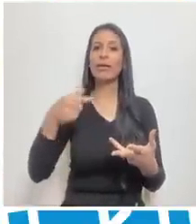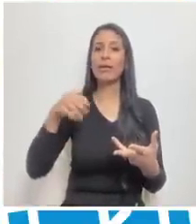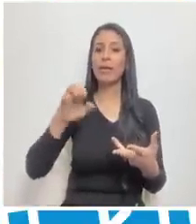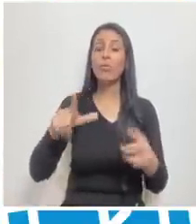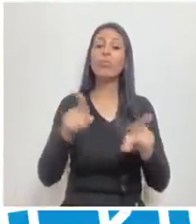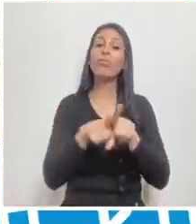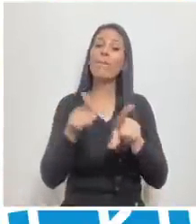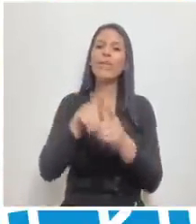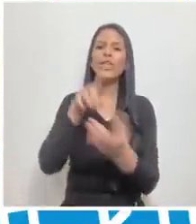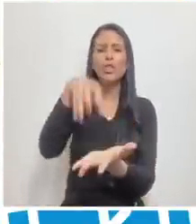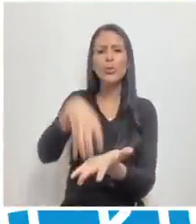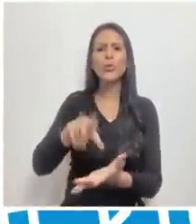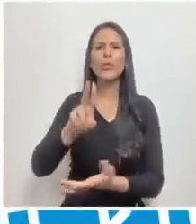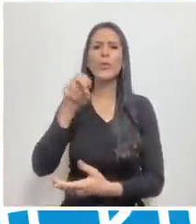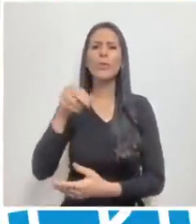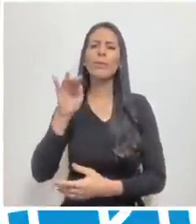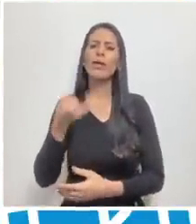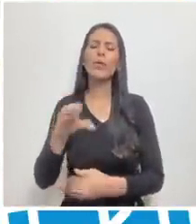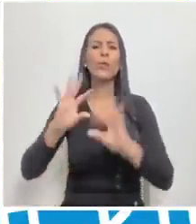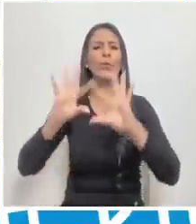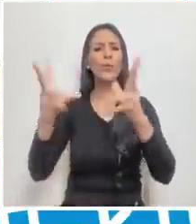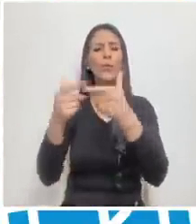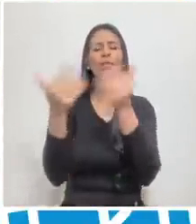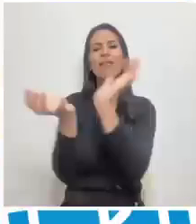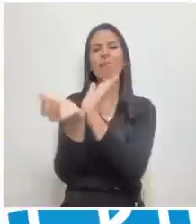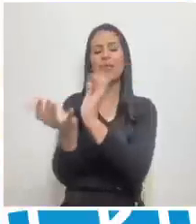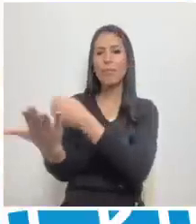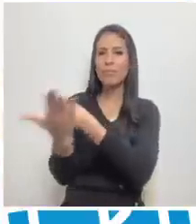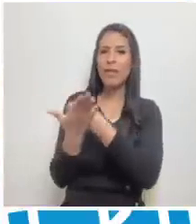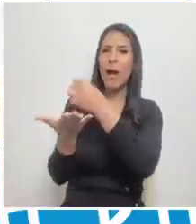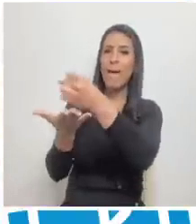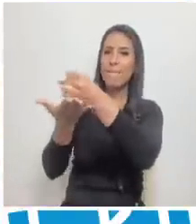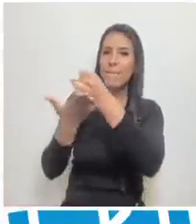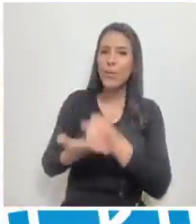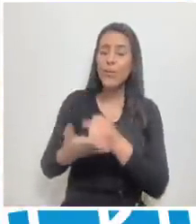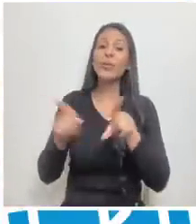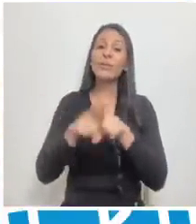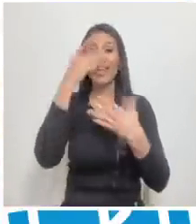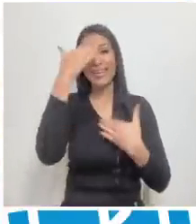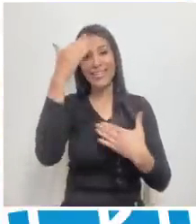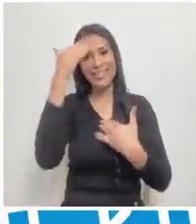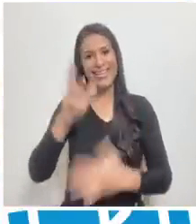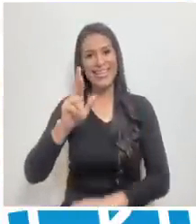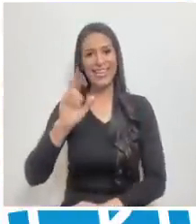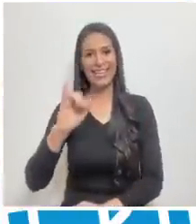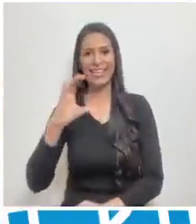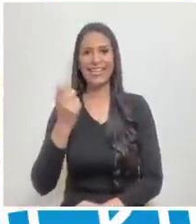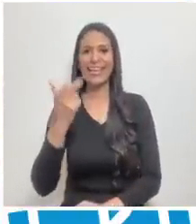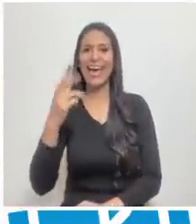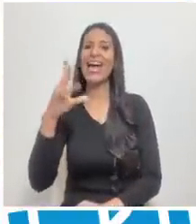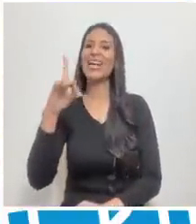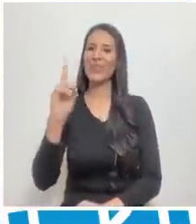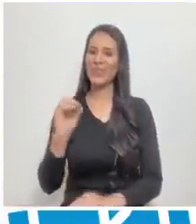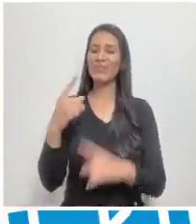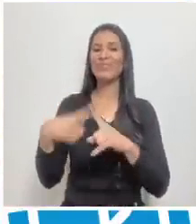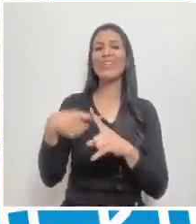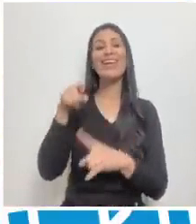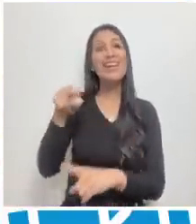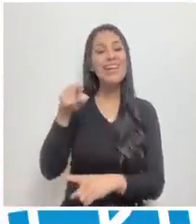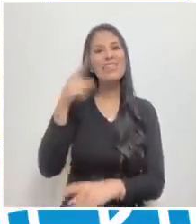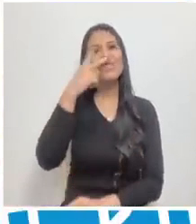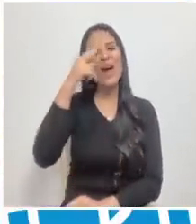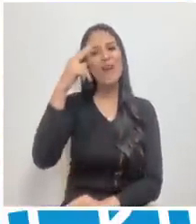toda a equipe que nos deu apoio, agradecer o Ricardo, porque o Ricardo resolveu fazer isso a partir de